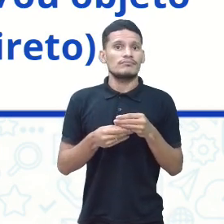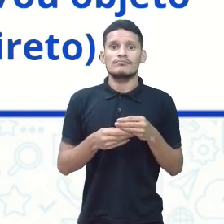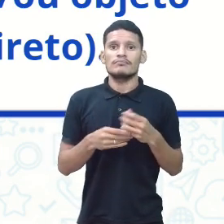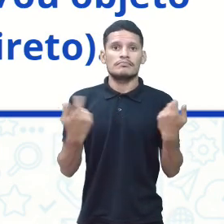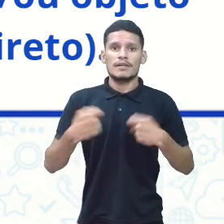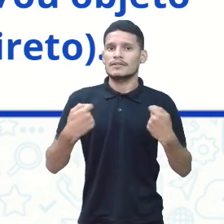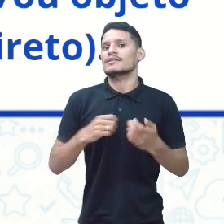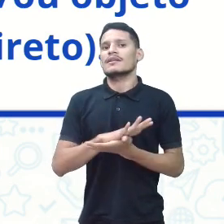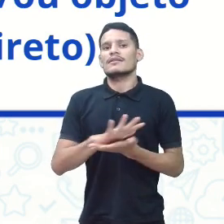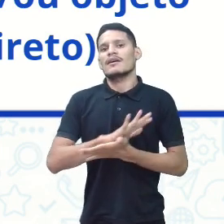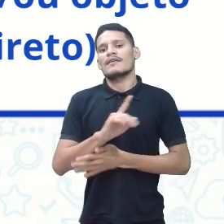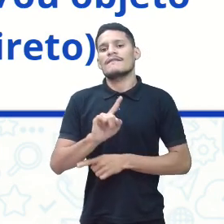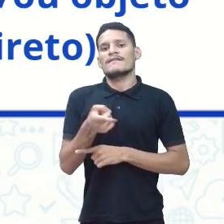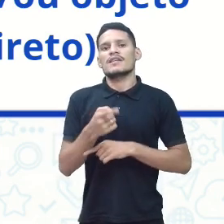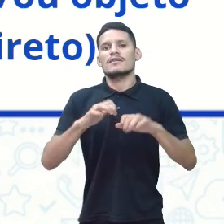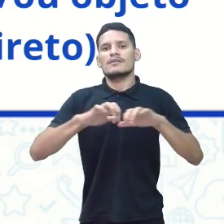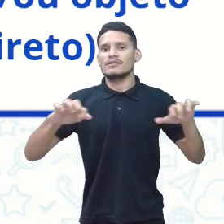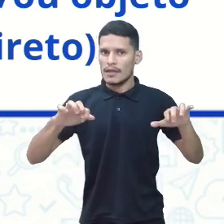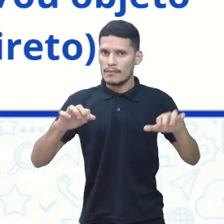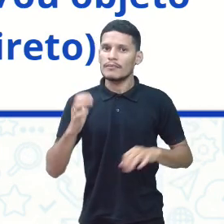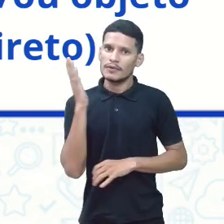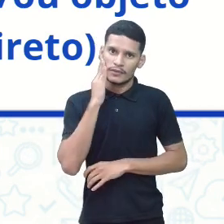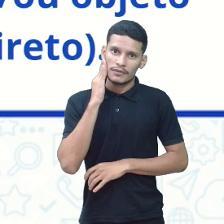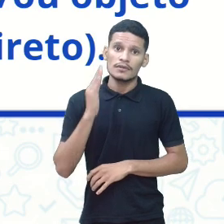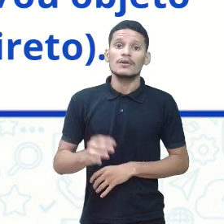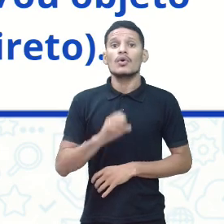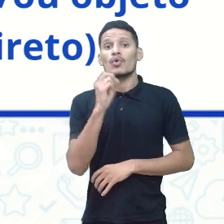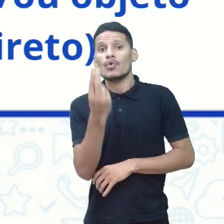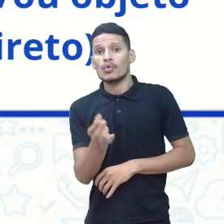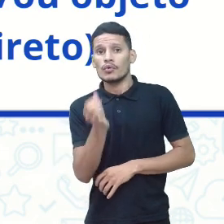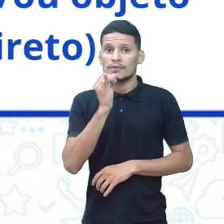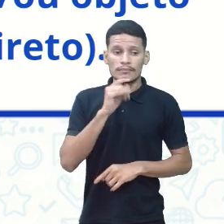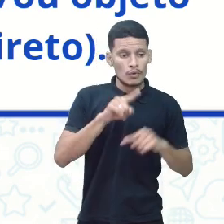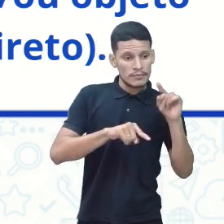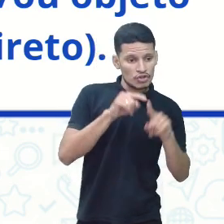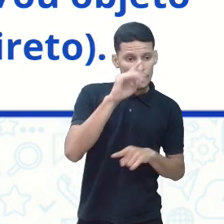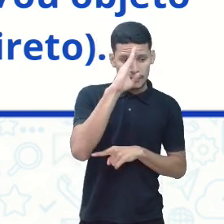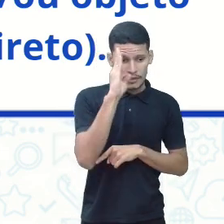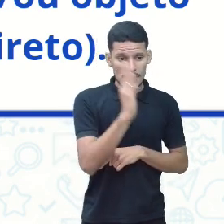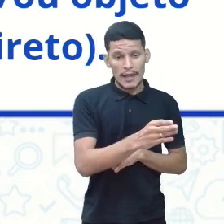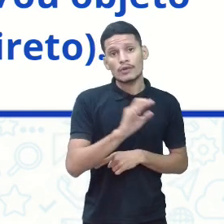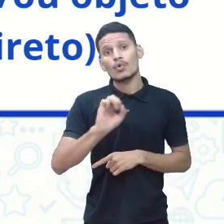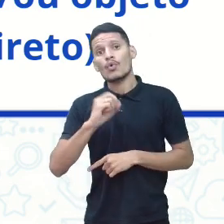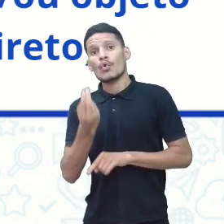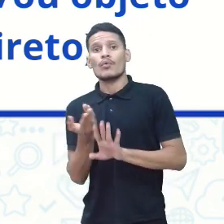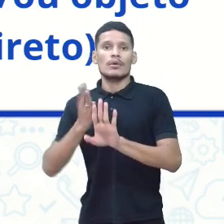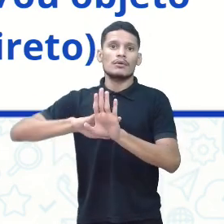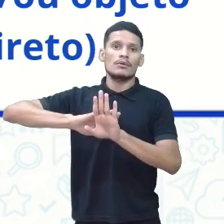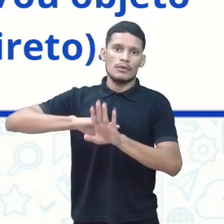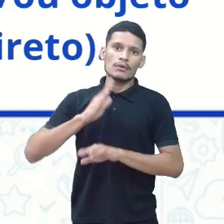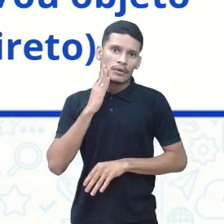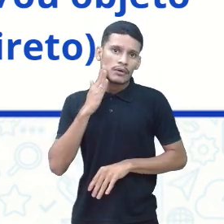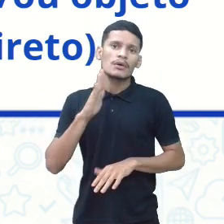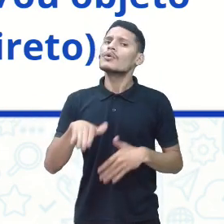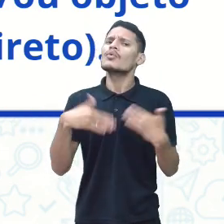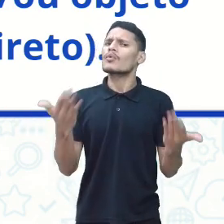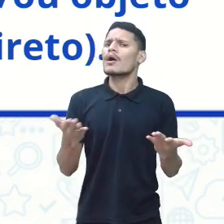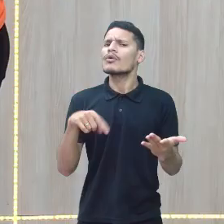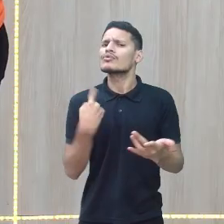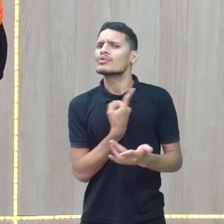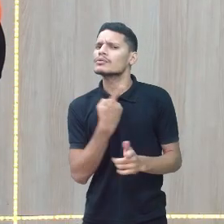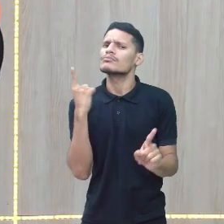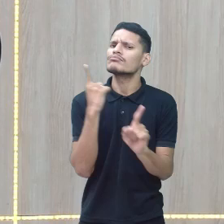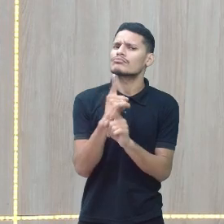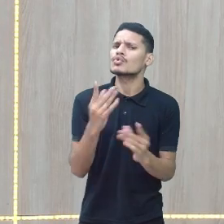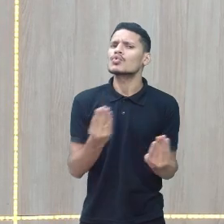complementos, não é? Objeto direto ou indireto. E aí, quem são esses? Como eu